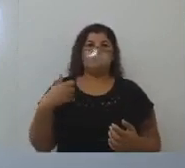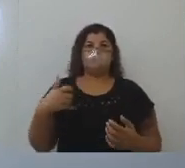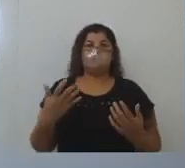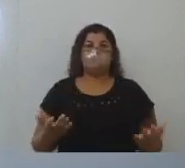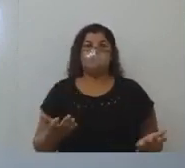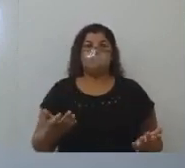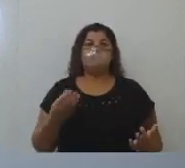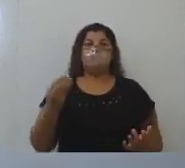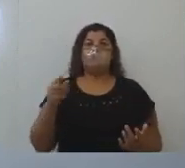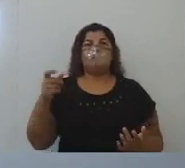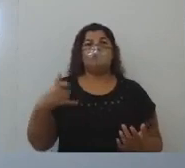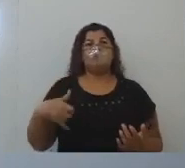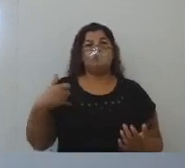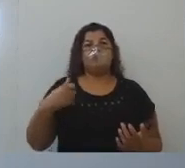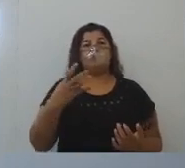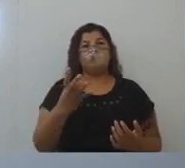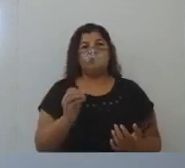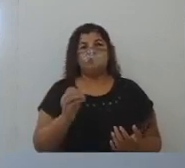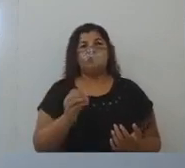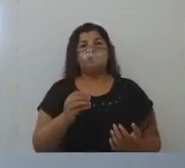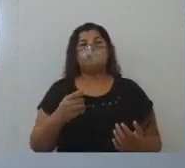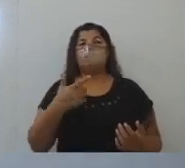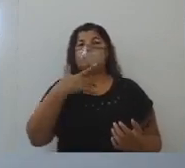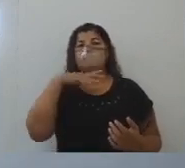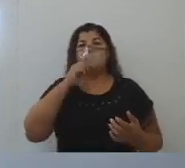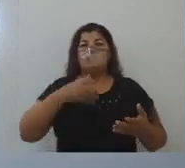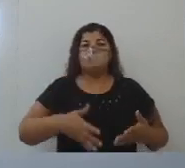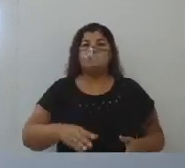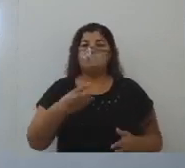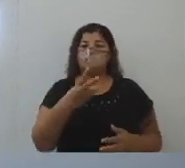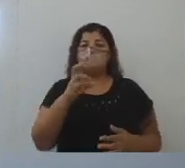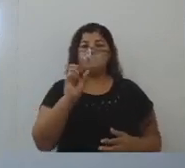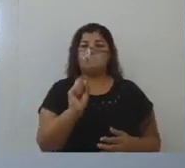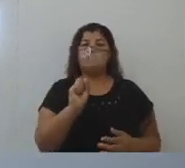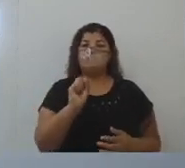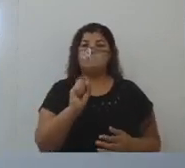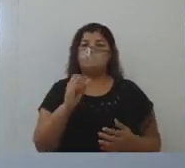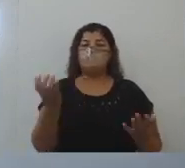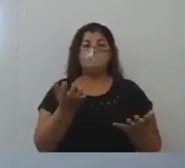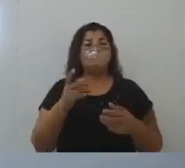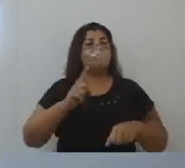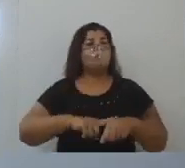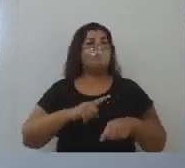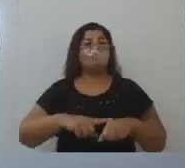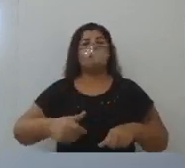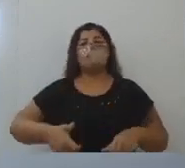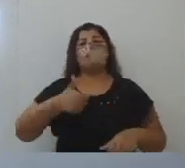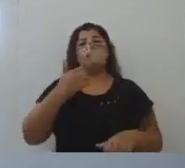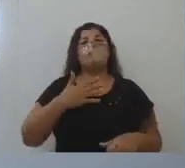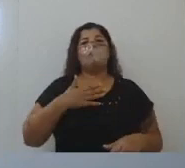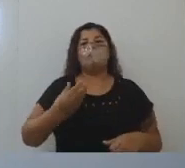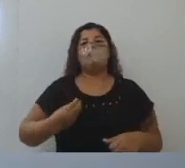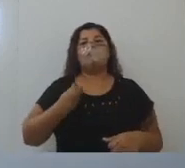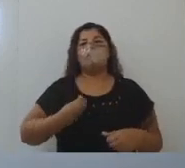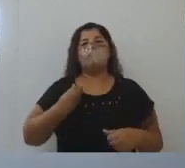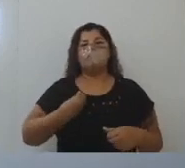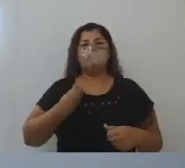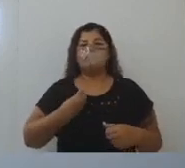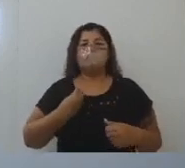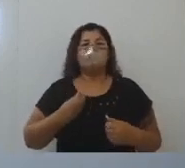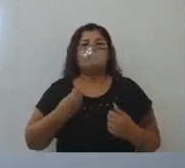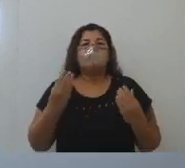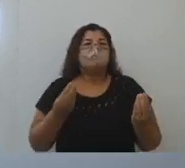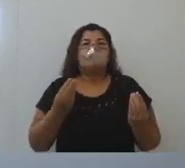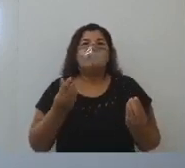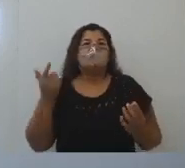Eu fui pai aos 38 anos e eu posso dizer para vocês que eu estou no melhor momento da minha vida. Imagina não chegar até o melhor momento